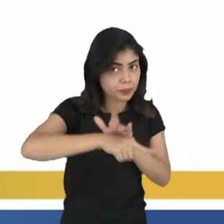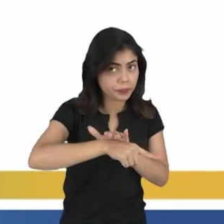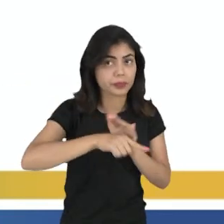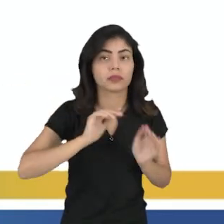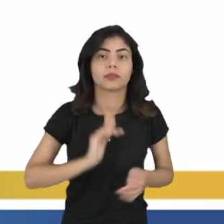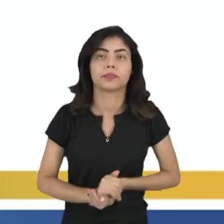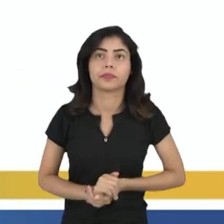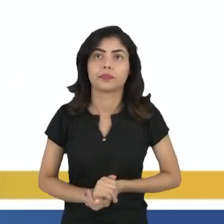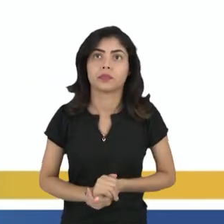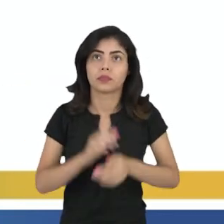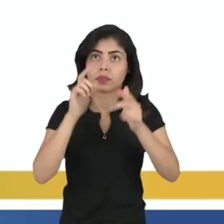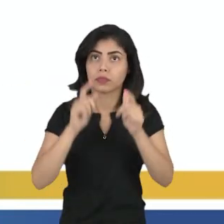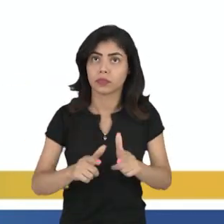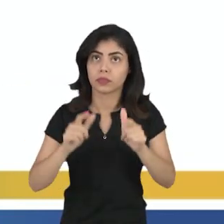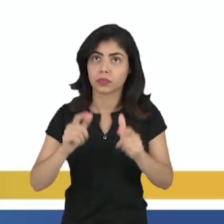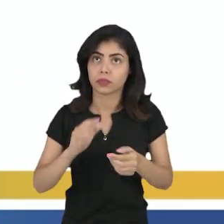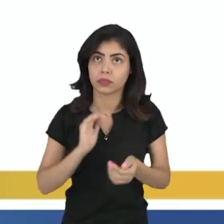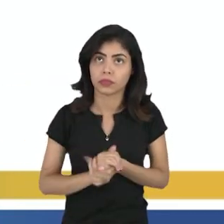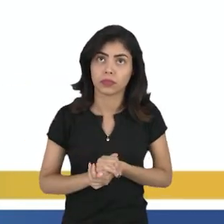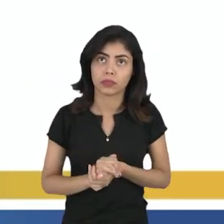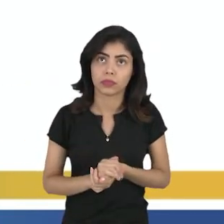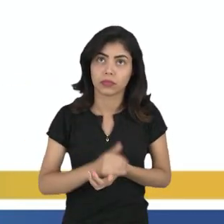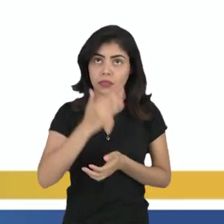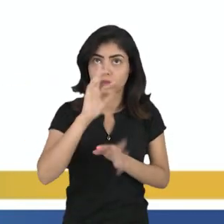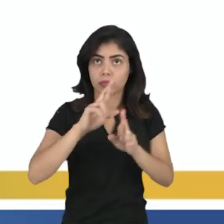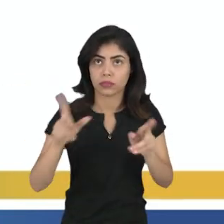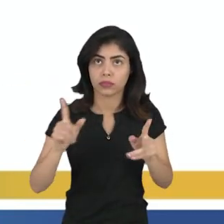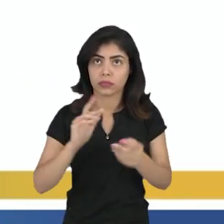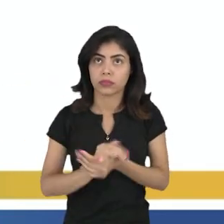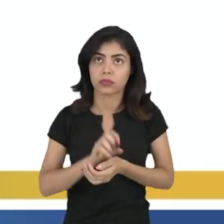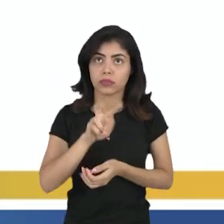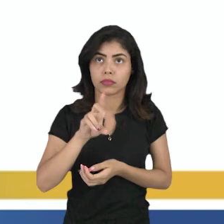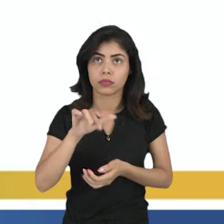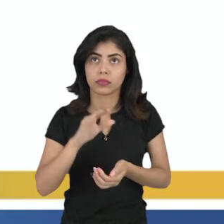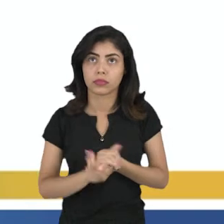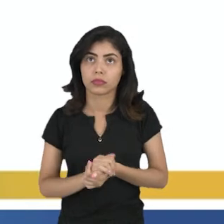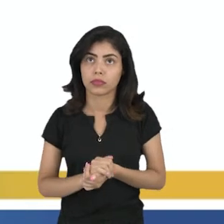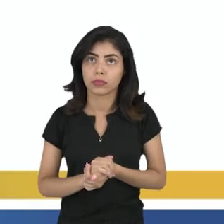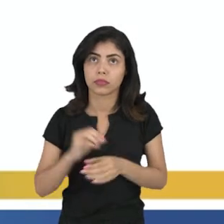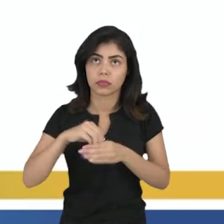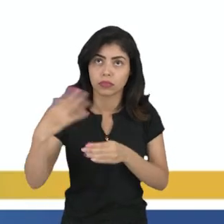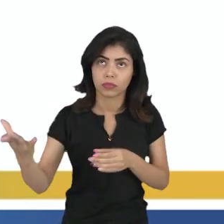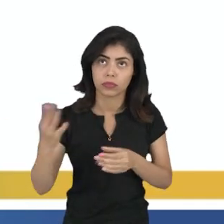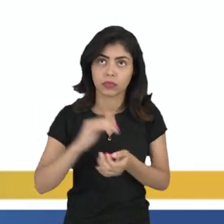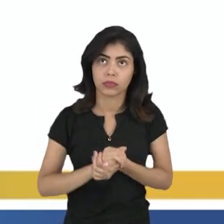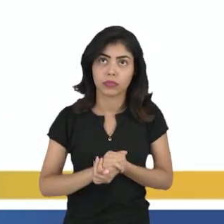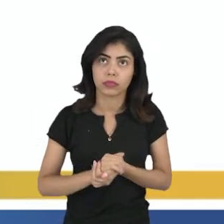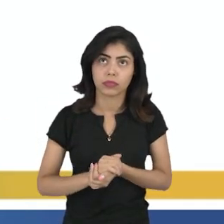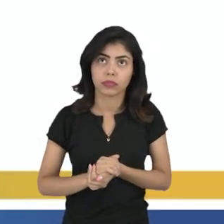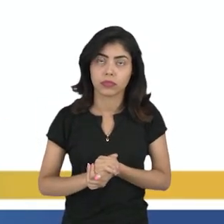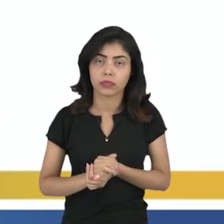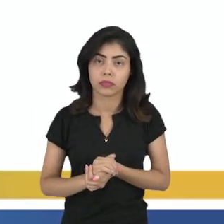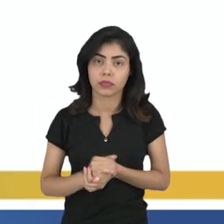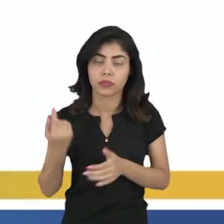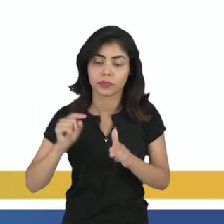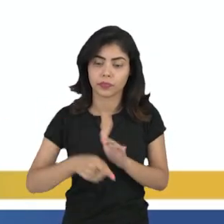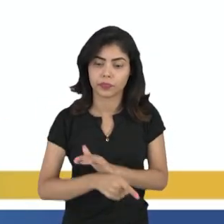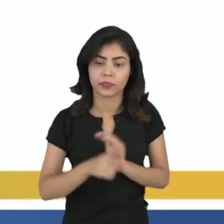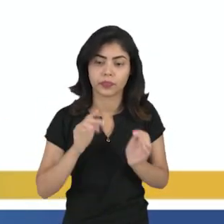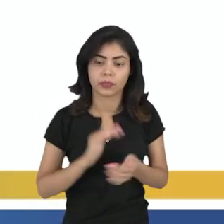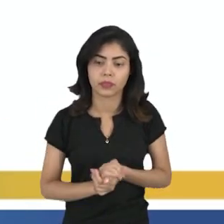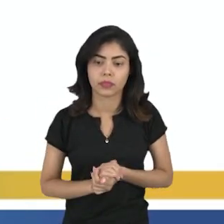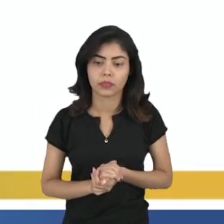interna. Então, na localização aí, a gente já tem diferença. A vulva é externa, a vagina ela é